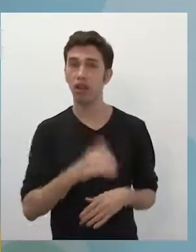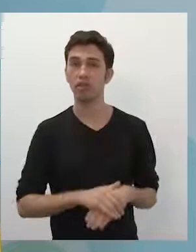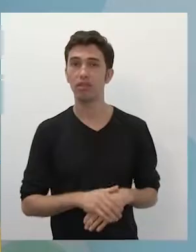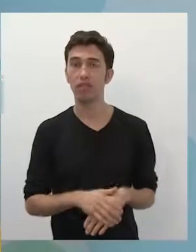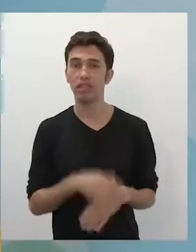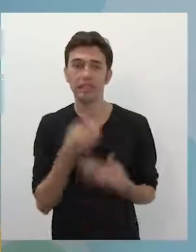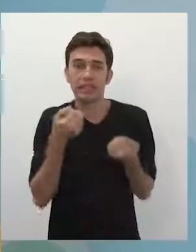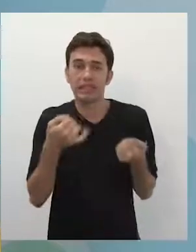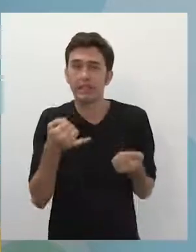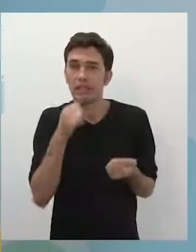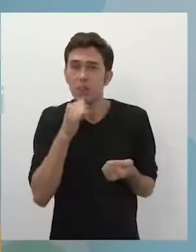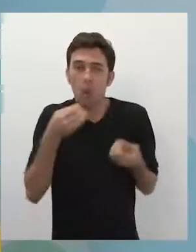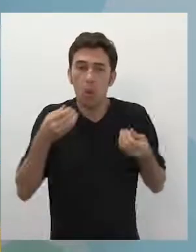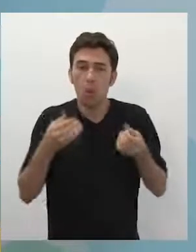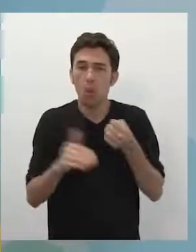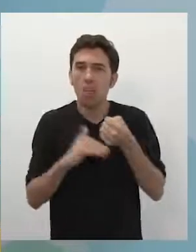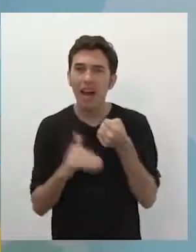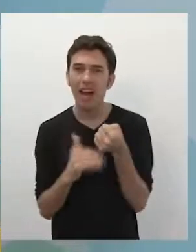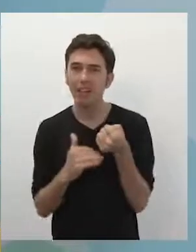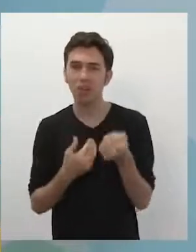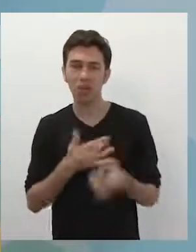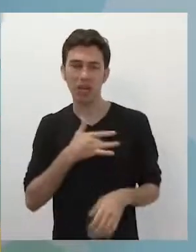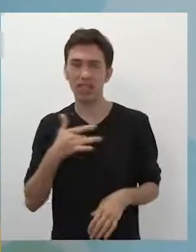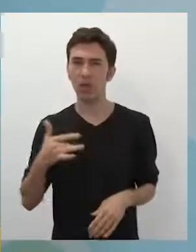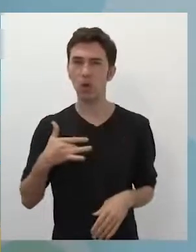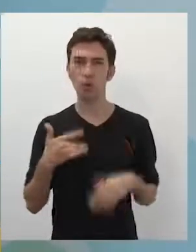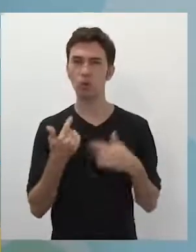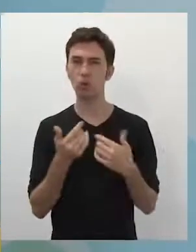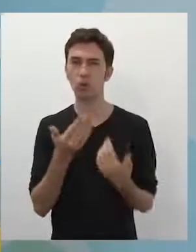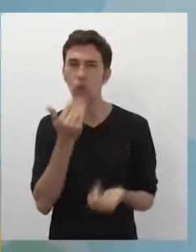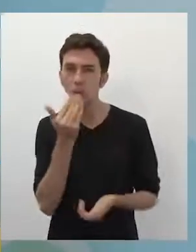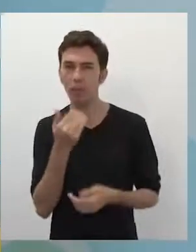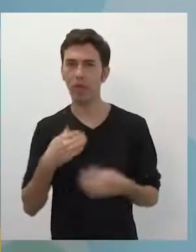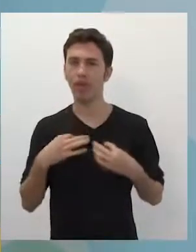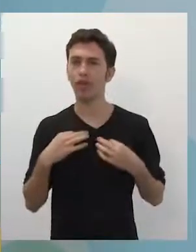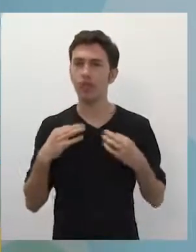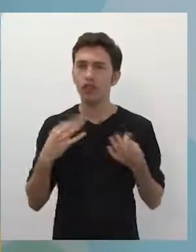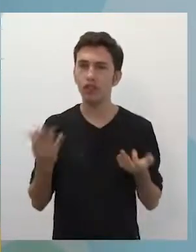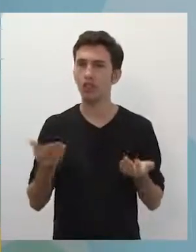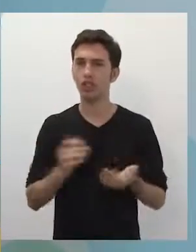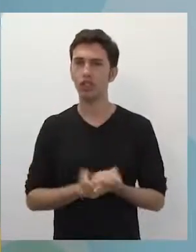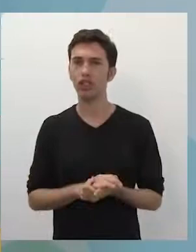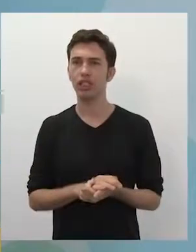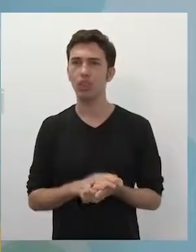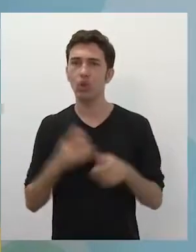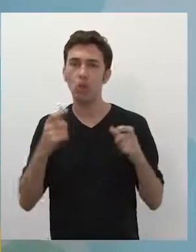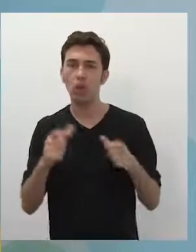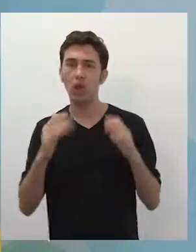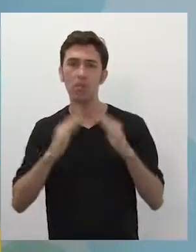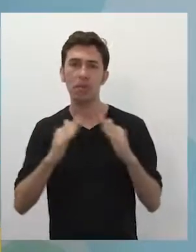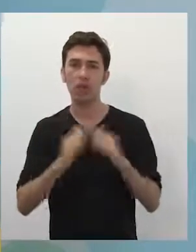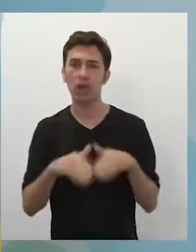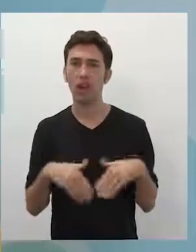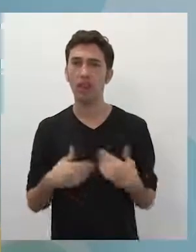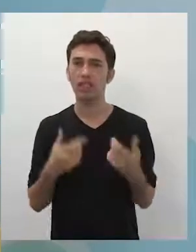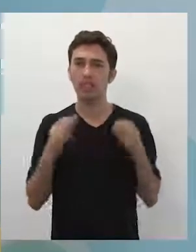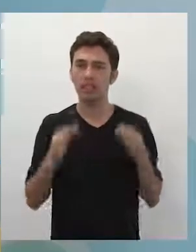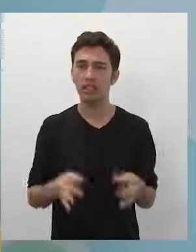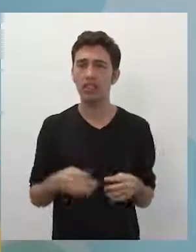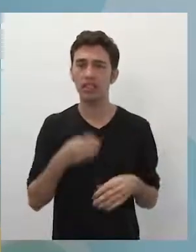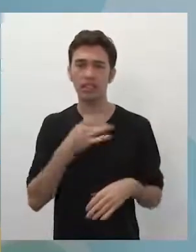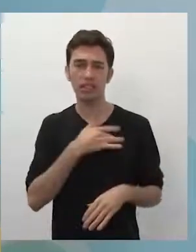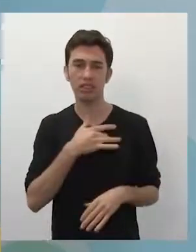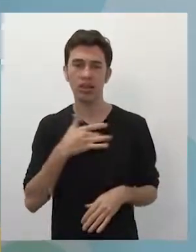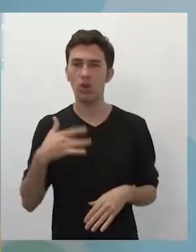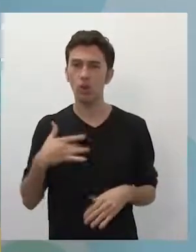o básico, da saúde, assim, o que comer, o que vestir, é um lugar para morar decente, saúde